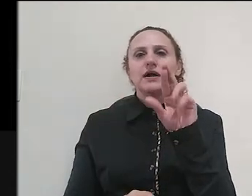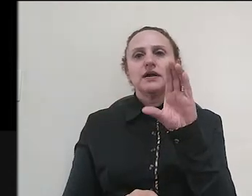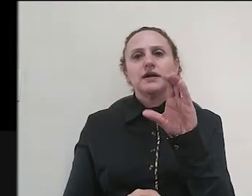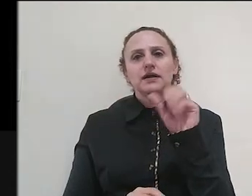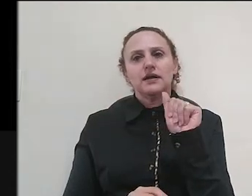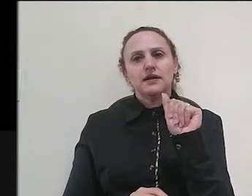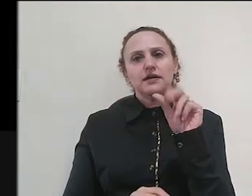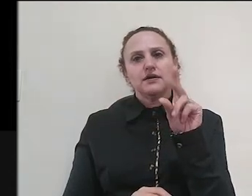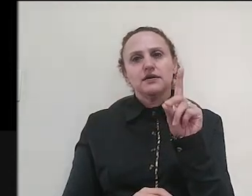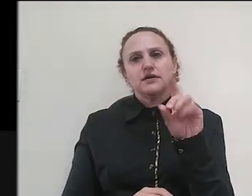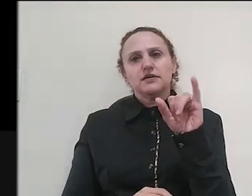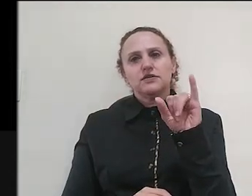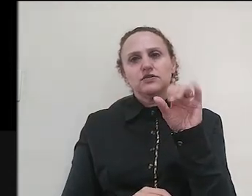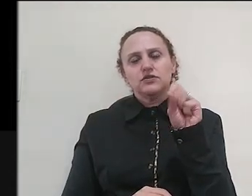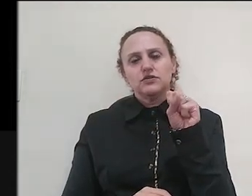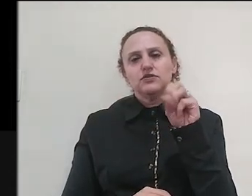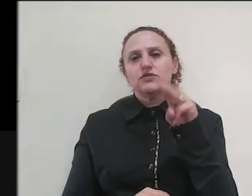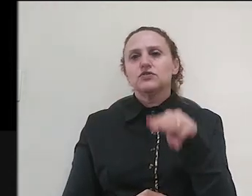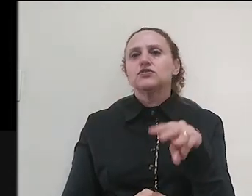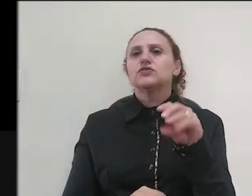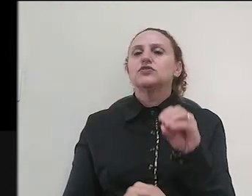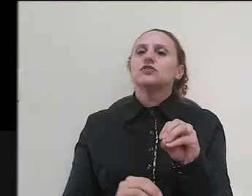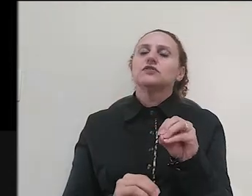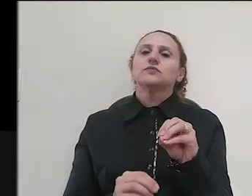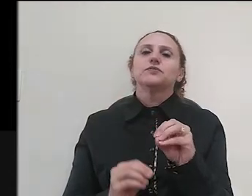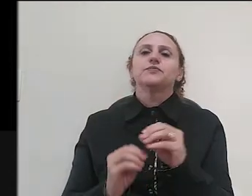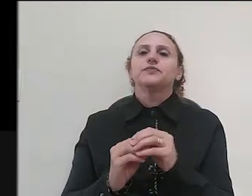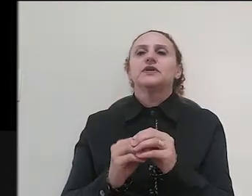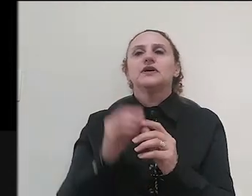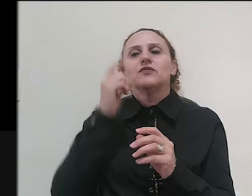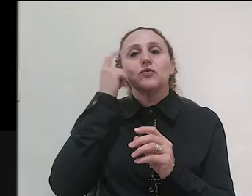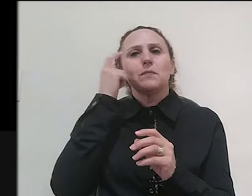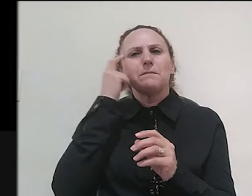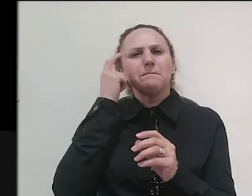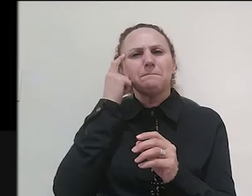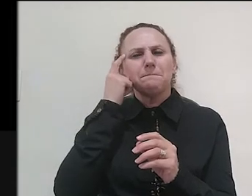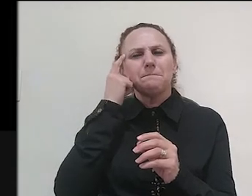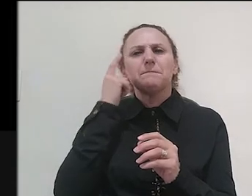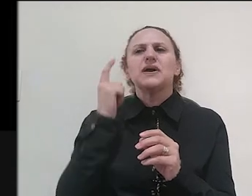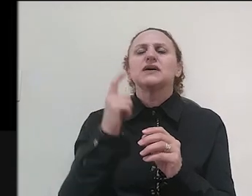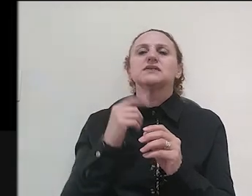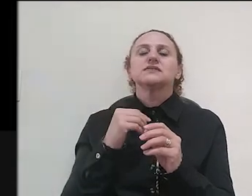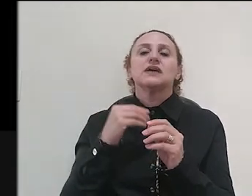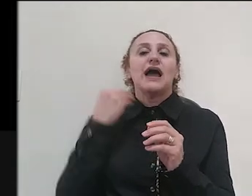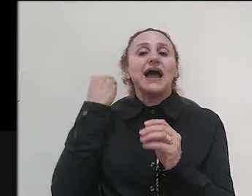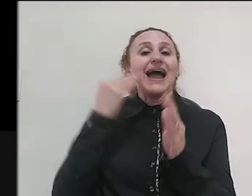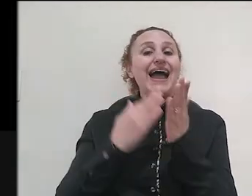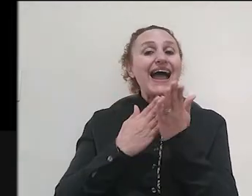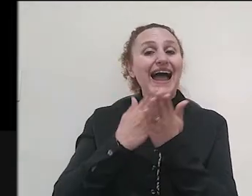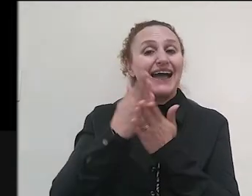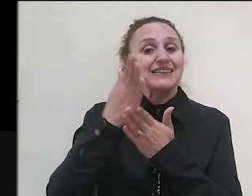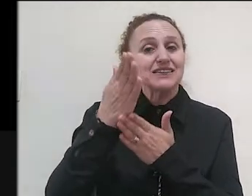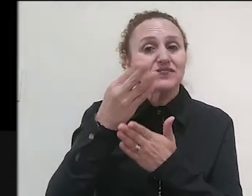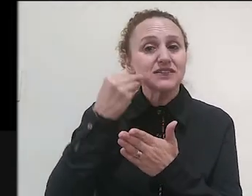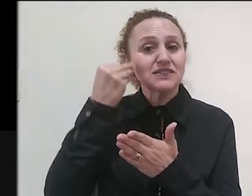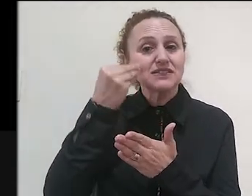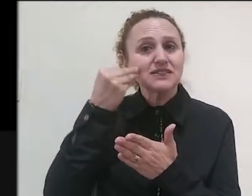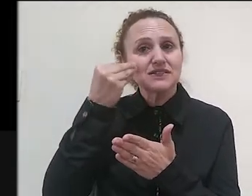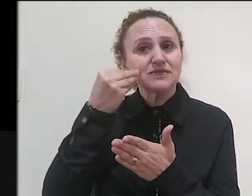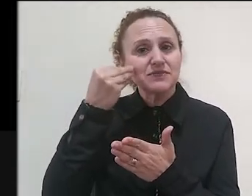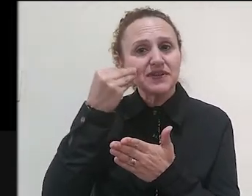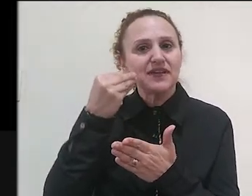retorno ao clássico, o novo clássico, né? Novo classicismo, pensando no classicismo a partir das experiências do Renascimento e da própria